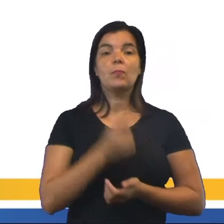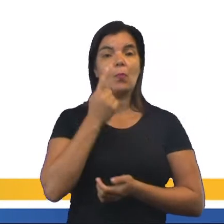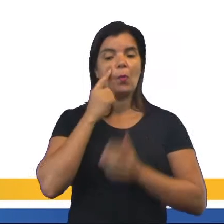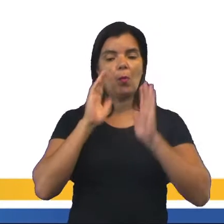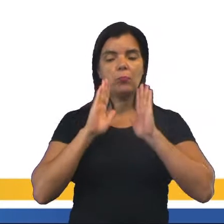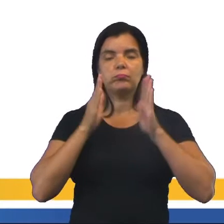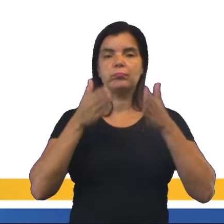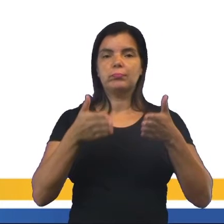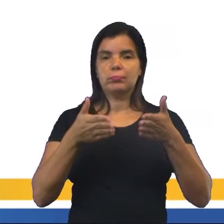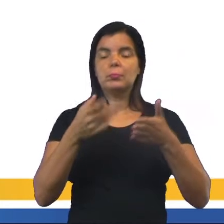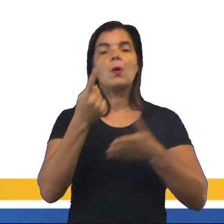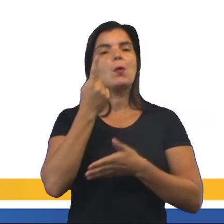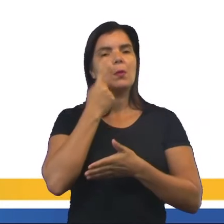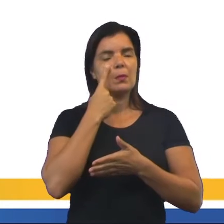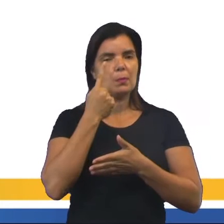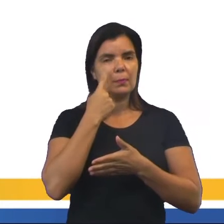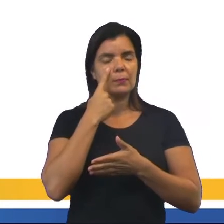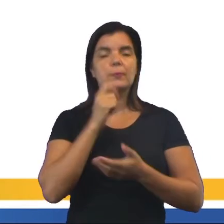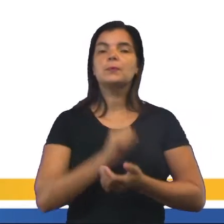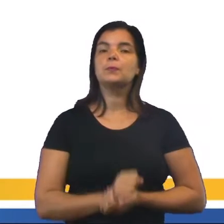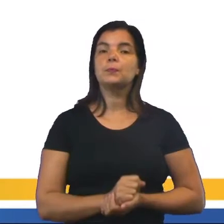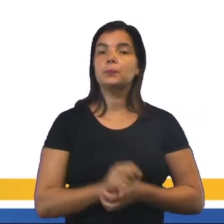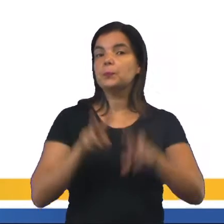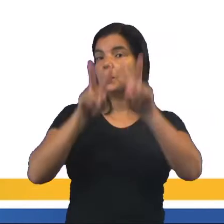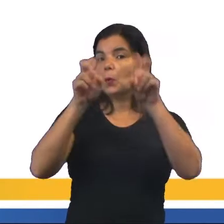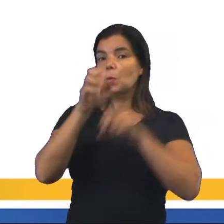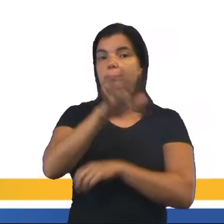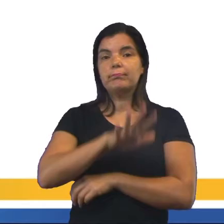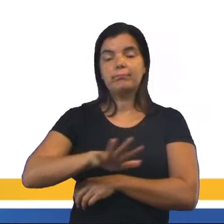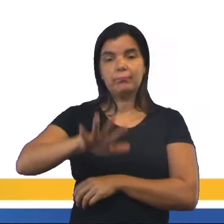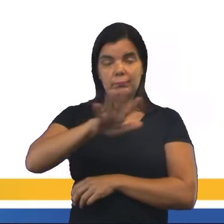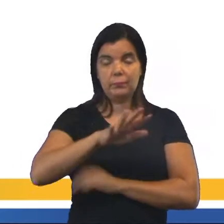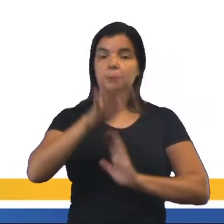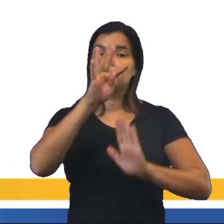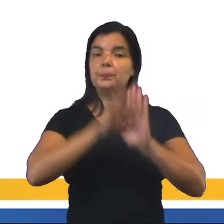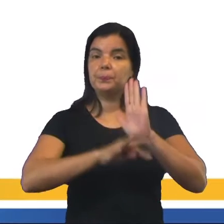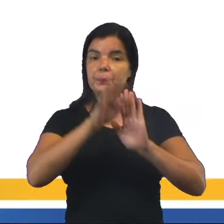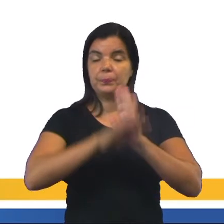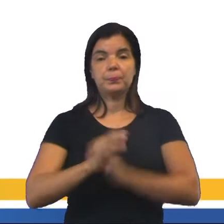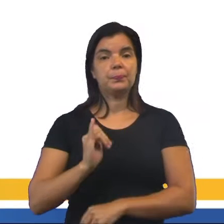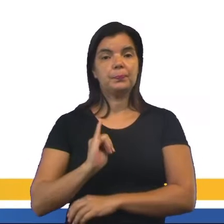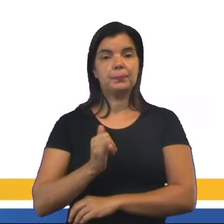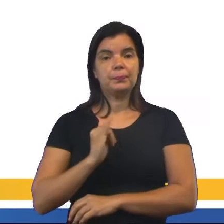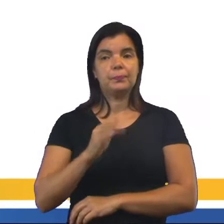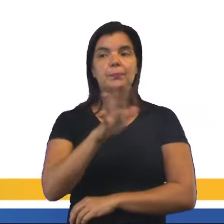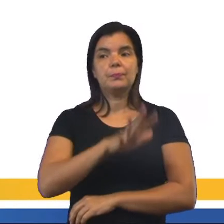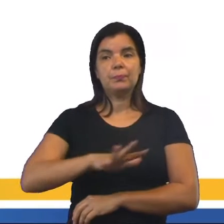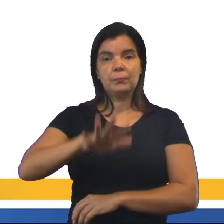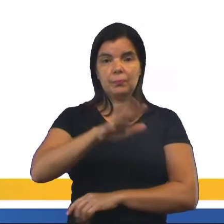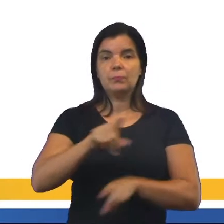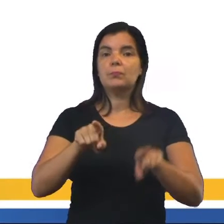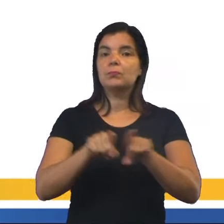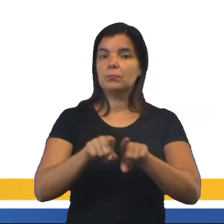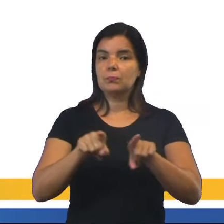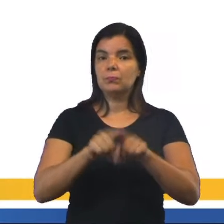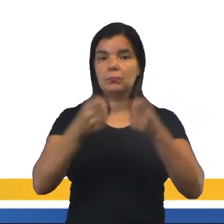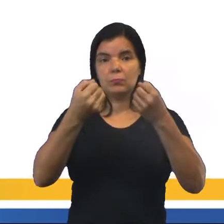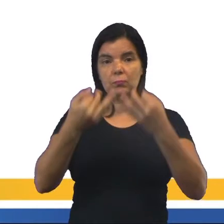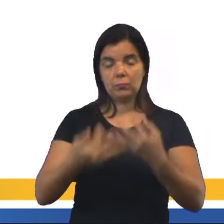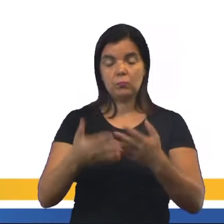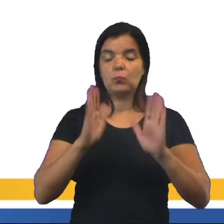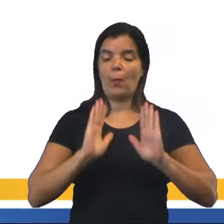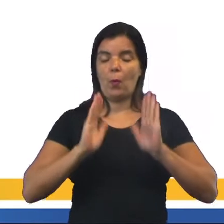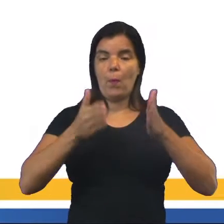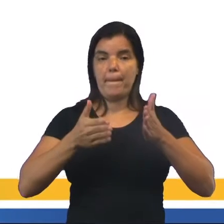centro. Vejam que aqui é o tema geral, texto narrativo. Geralmente fica no centro